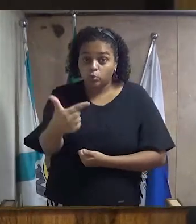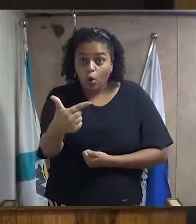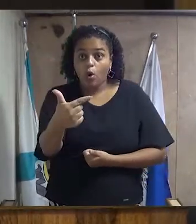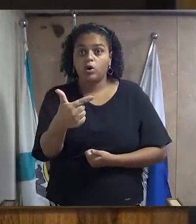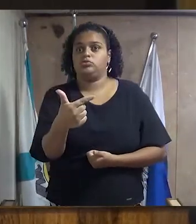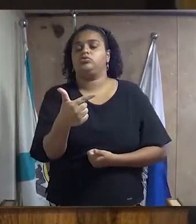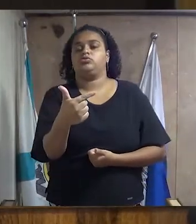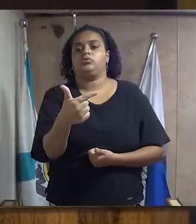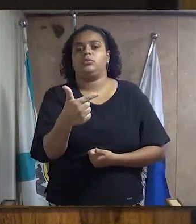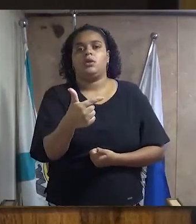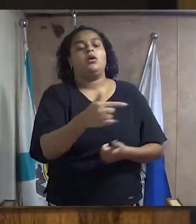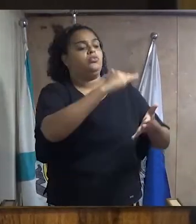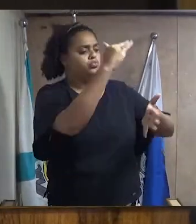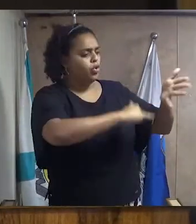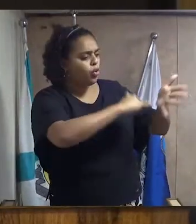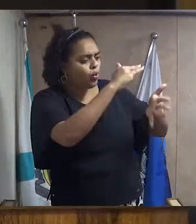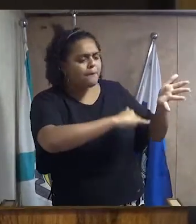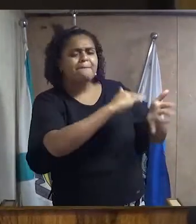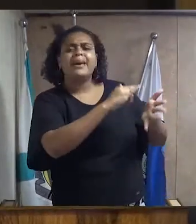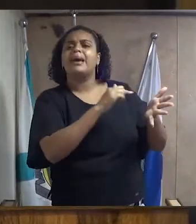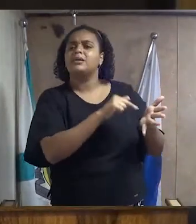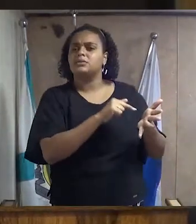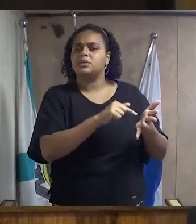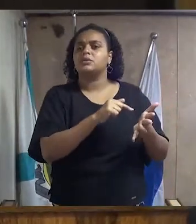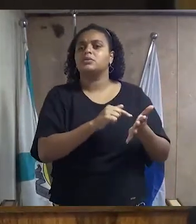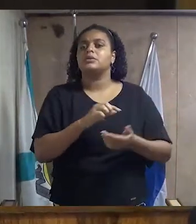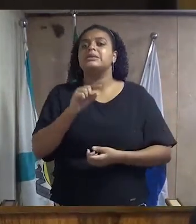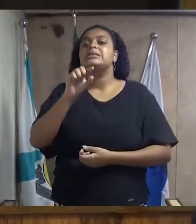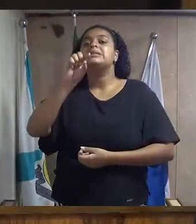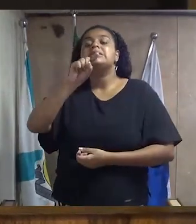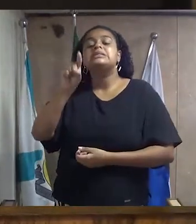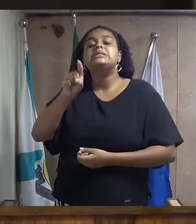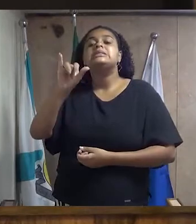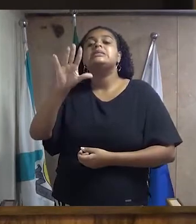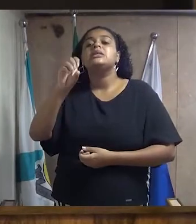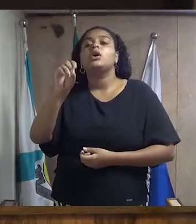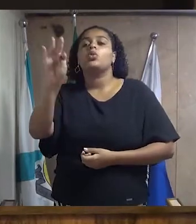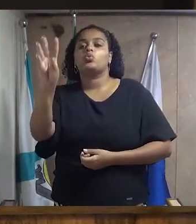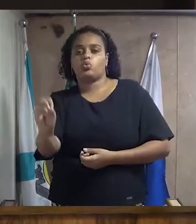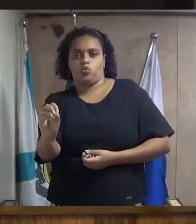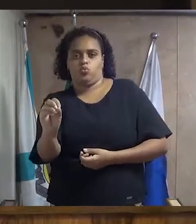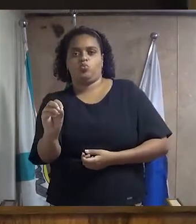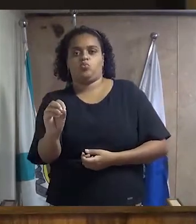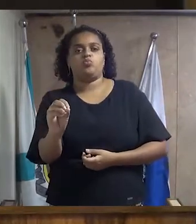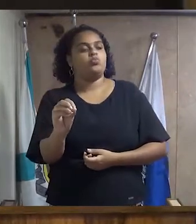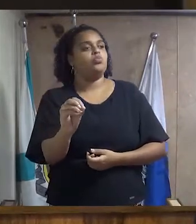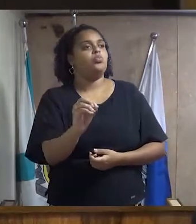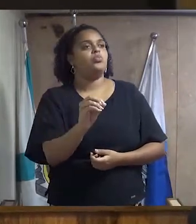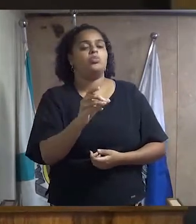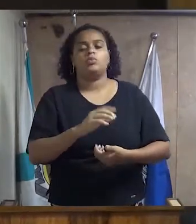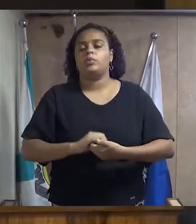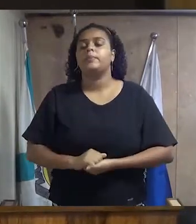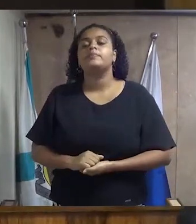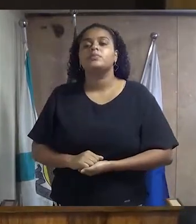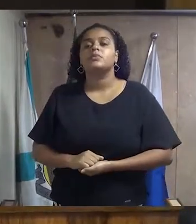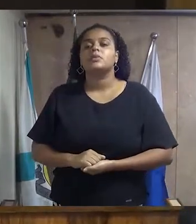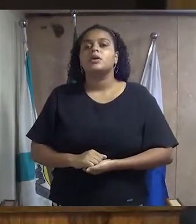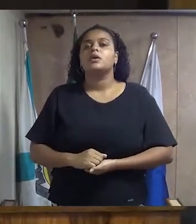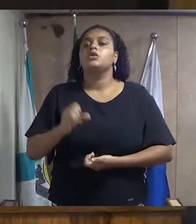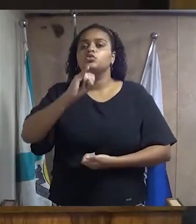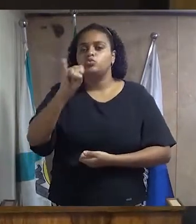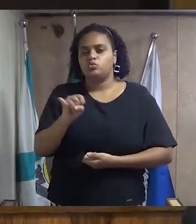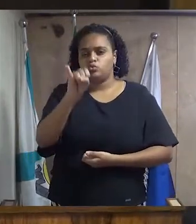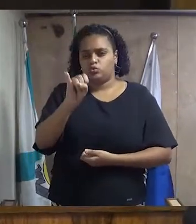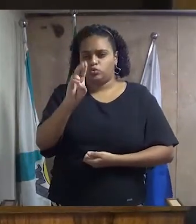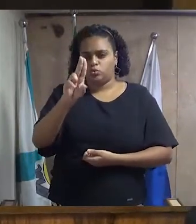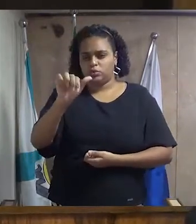concessão, licitação, mas no governo do senhor prefeito Zito, foi penhorado lá para judicializar,